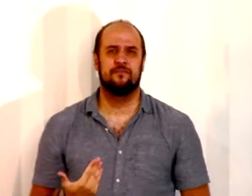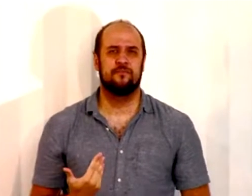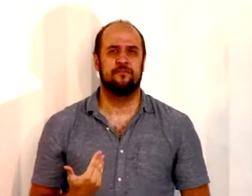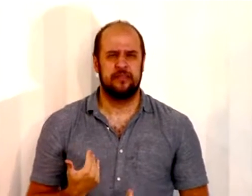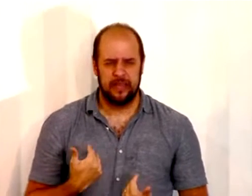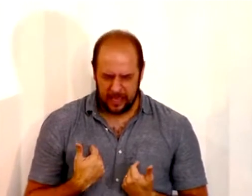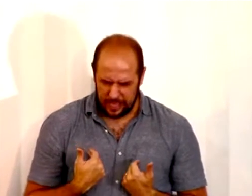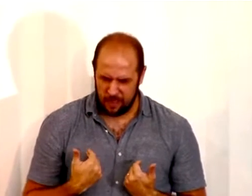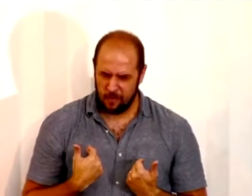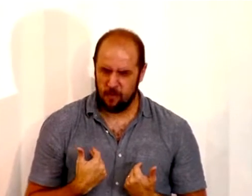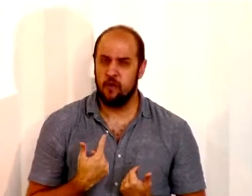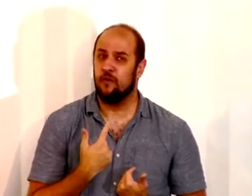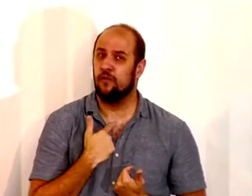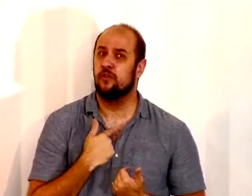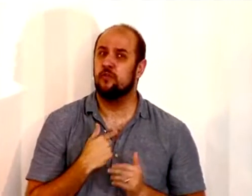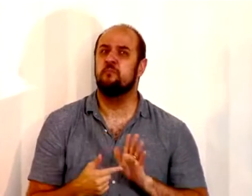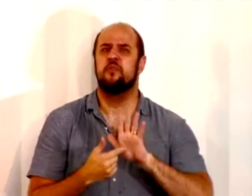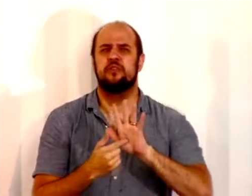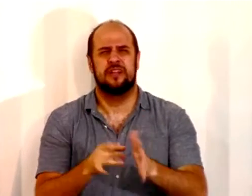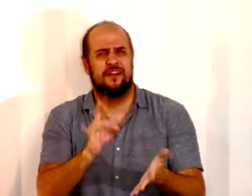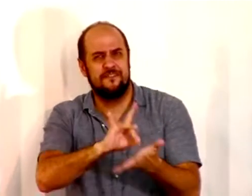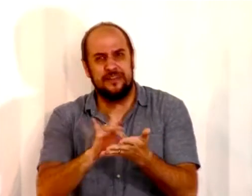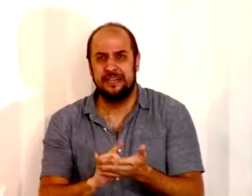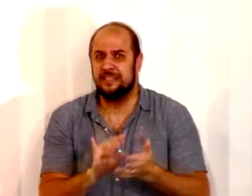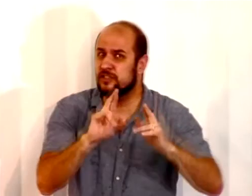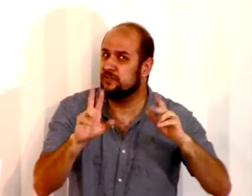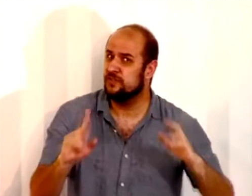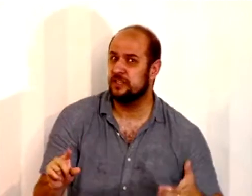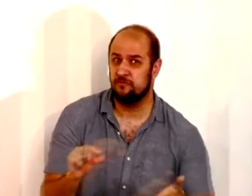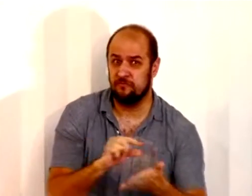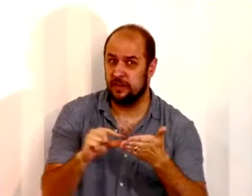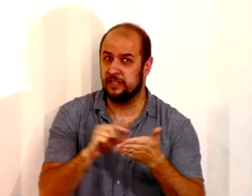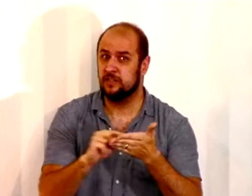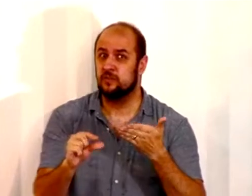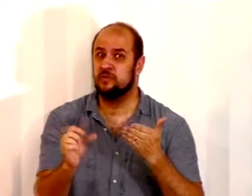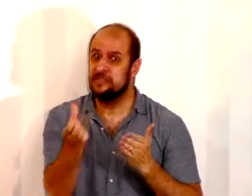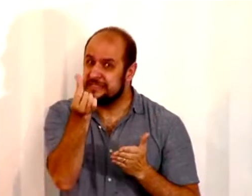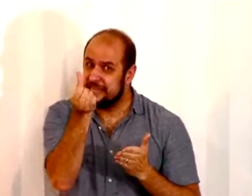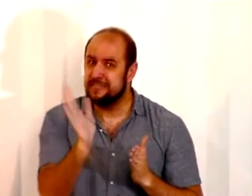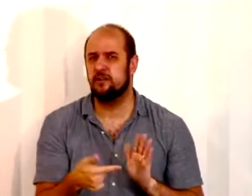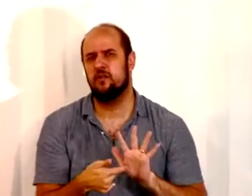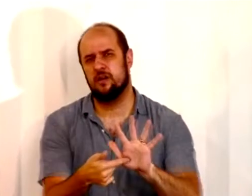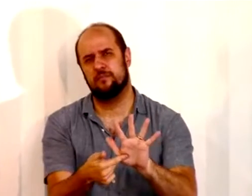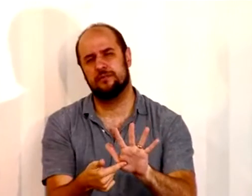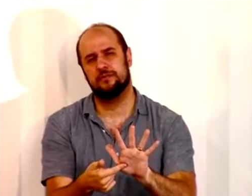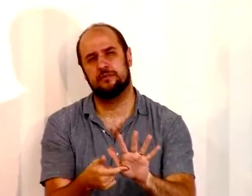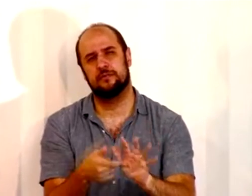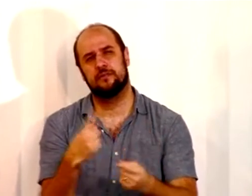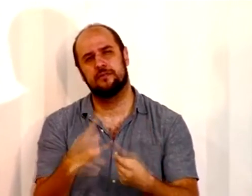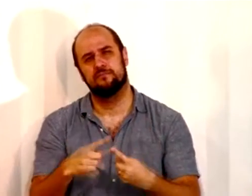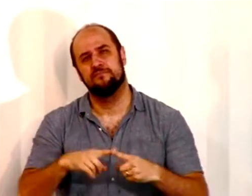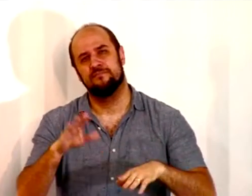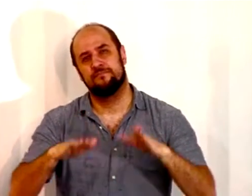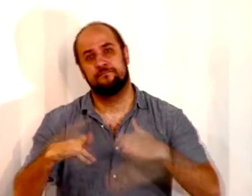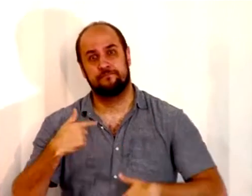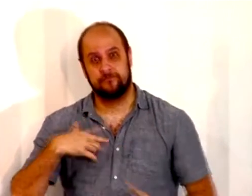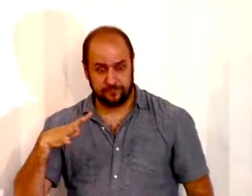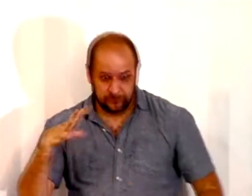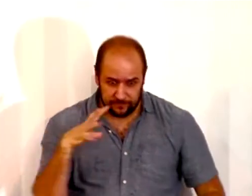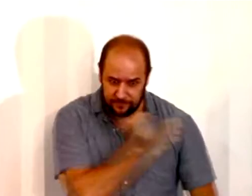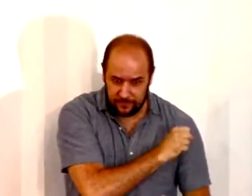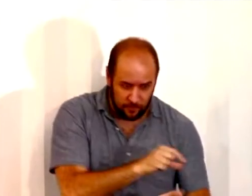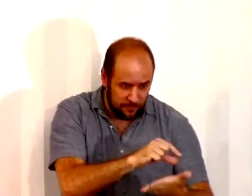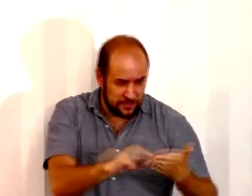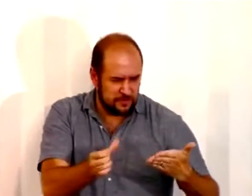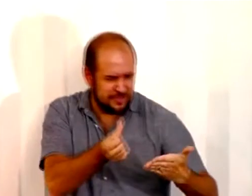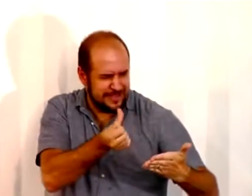questão de mostrar essas outras verdades antes de entrar no verso 6. Porque muitas vezes a gente corre para o verso 6, mas olha